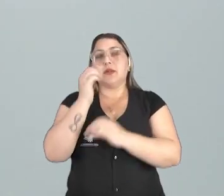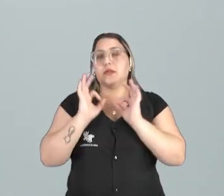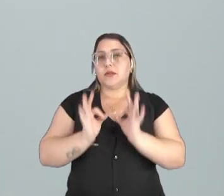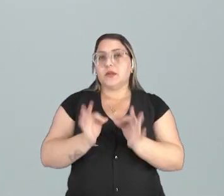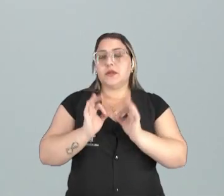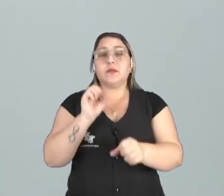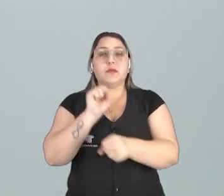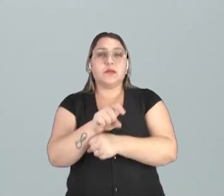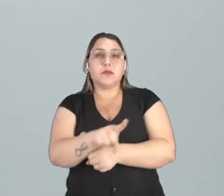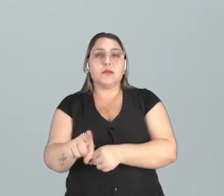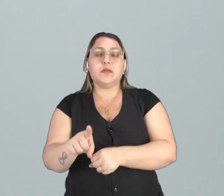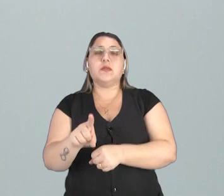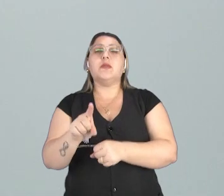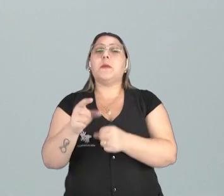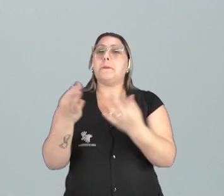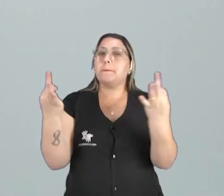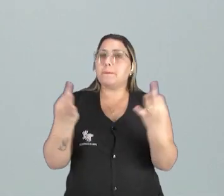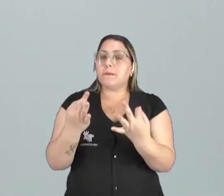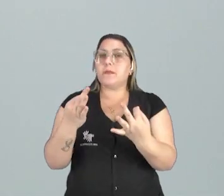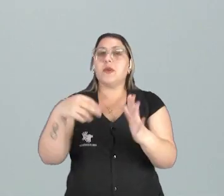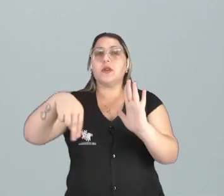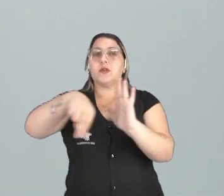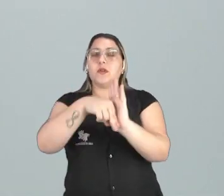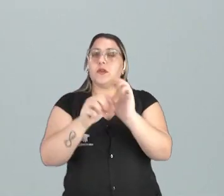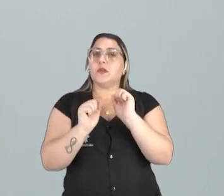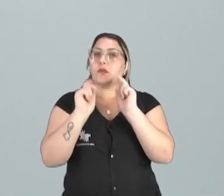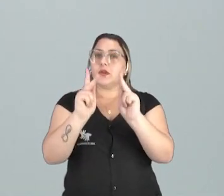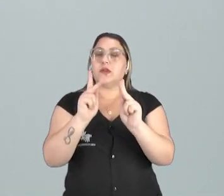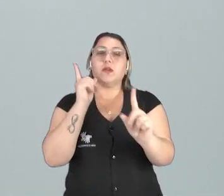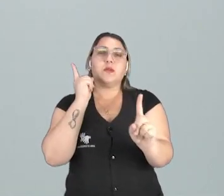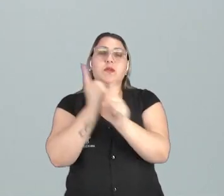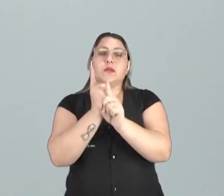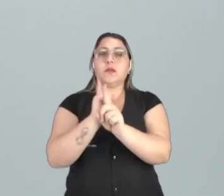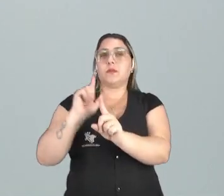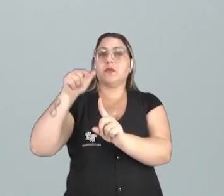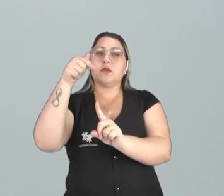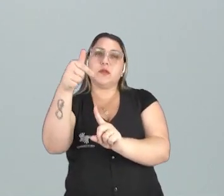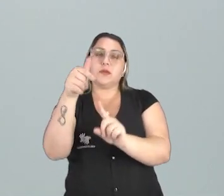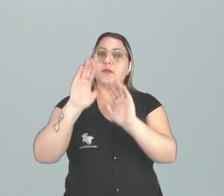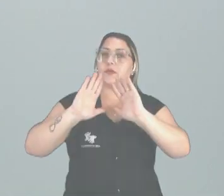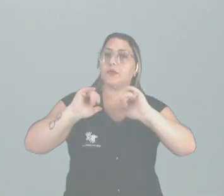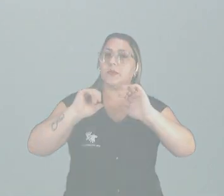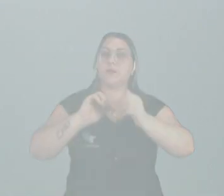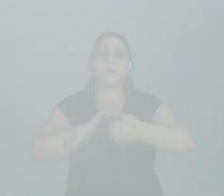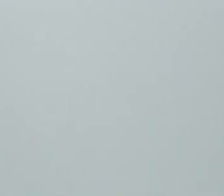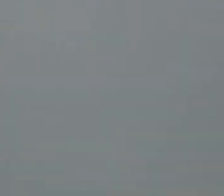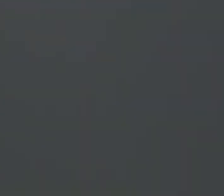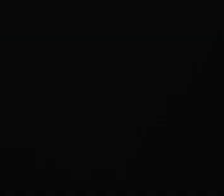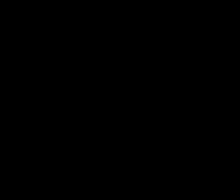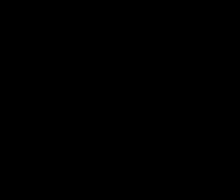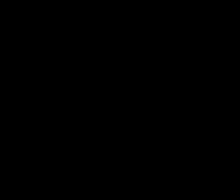que você consiga tirar uma excelente nota, ok? A gente se encontra na próxima. Tchau, tchau.